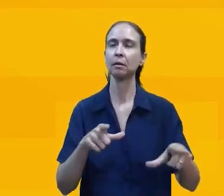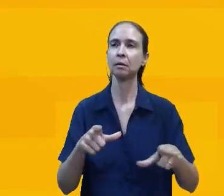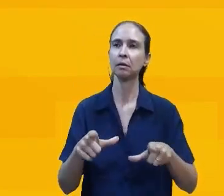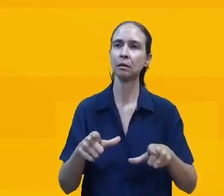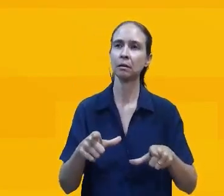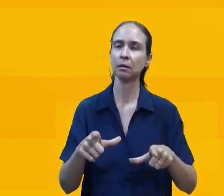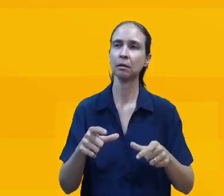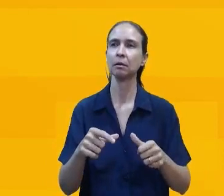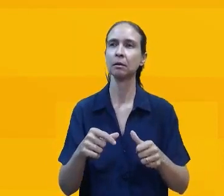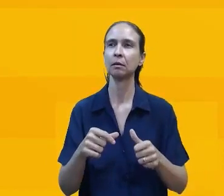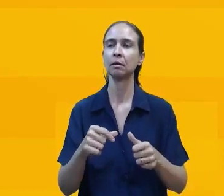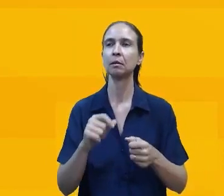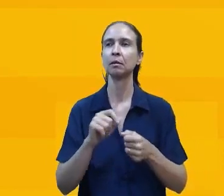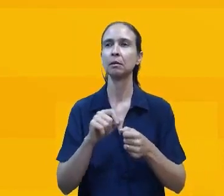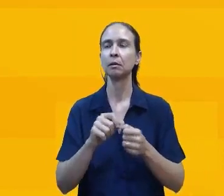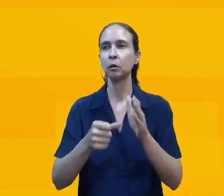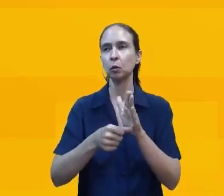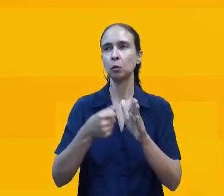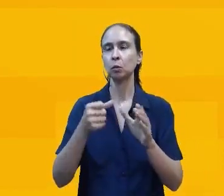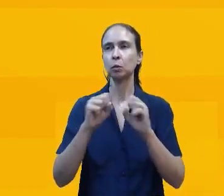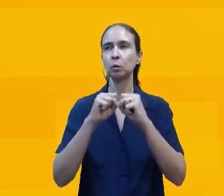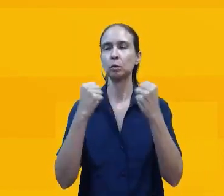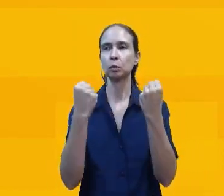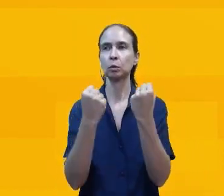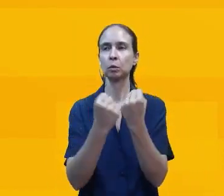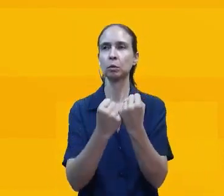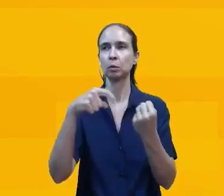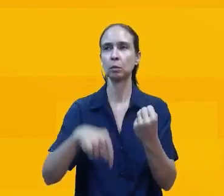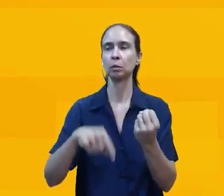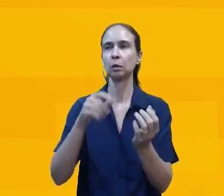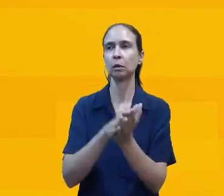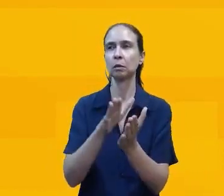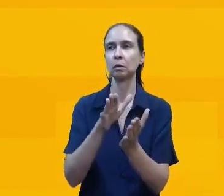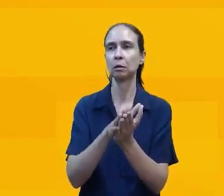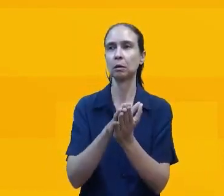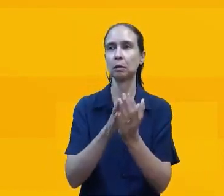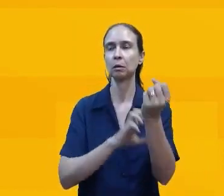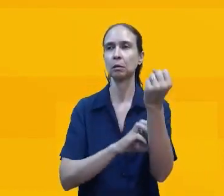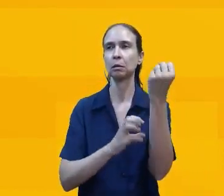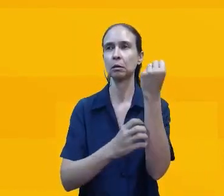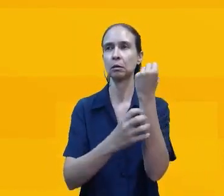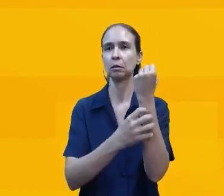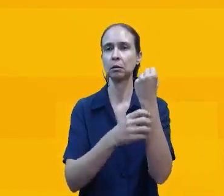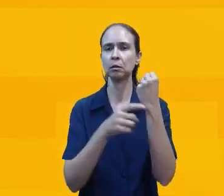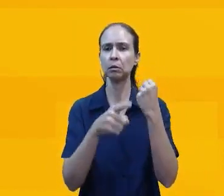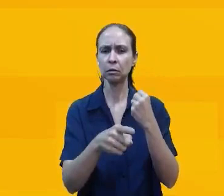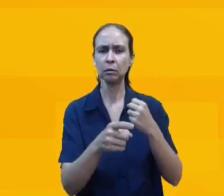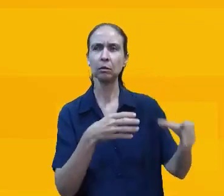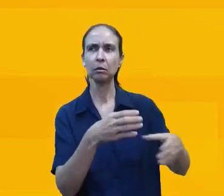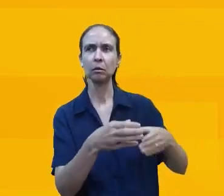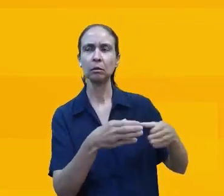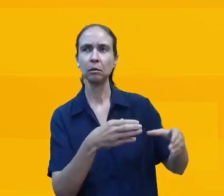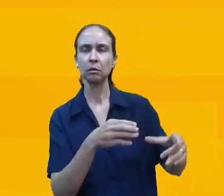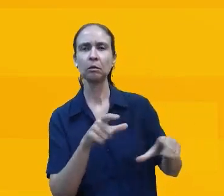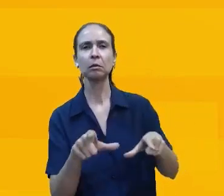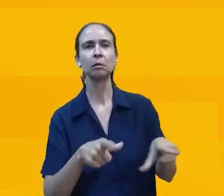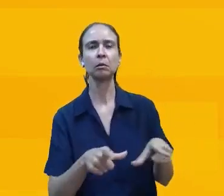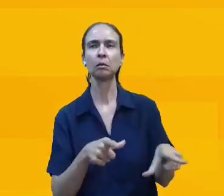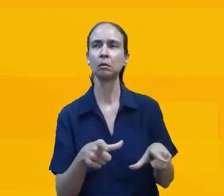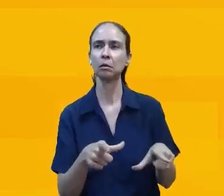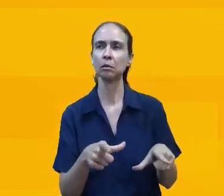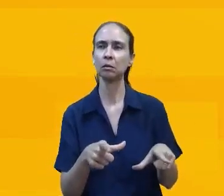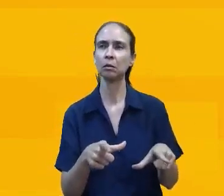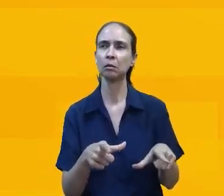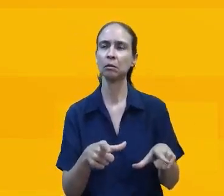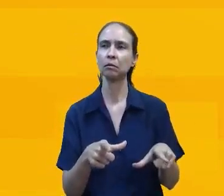Abacaxi aí em Palmas, você coordenou os trabalhos, foi um. Nós tivemos, se eu não